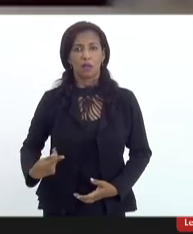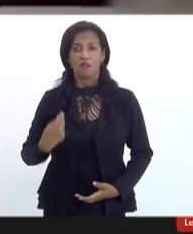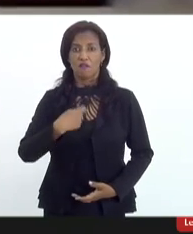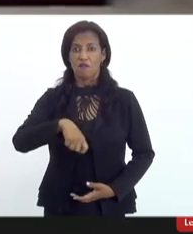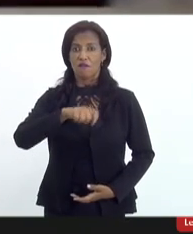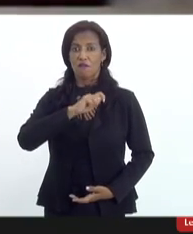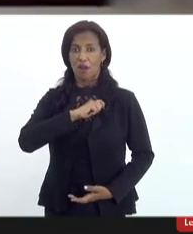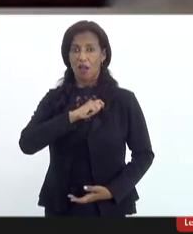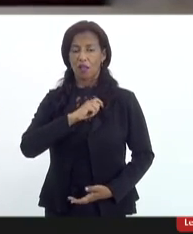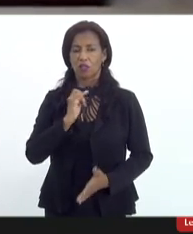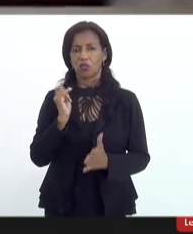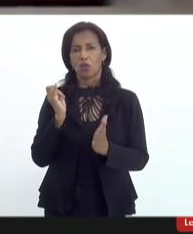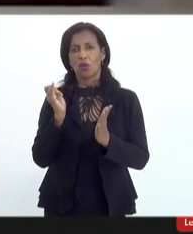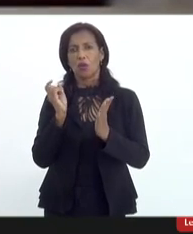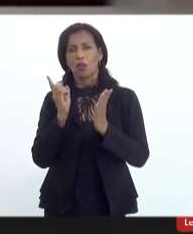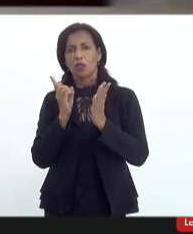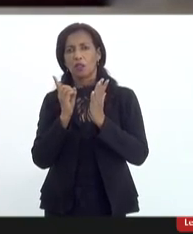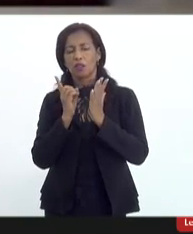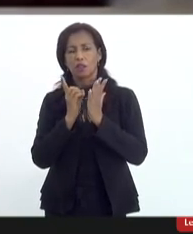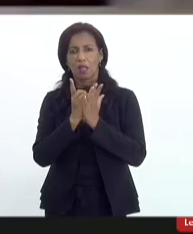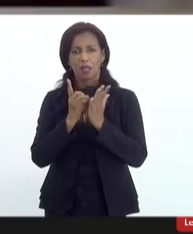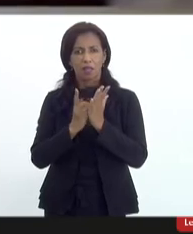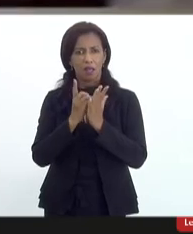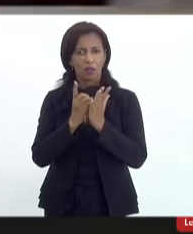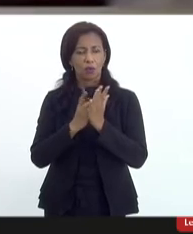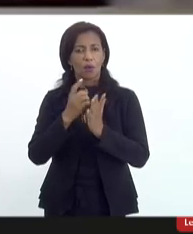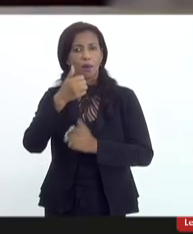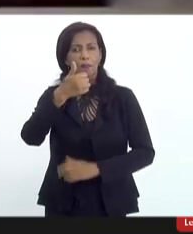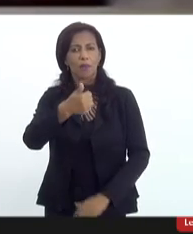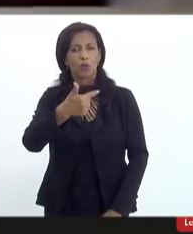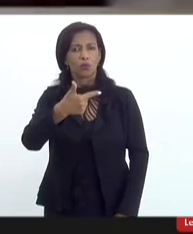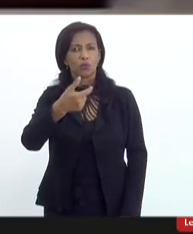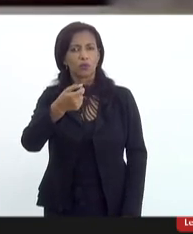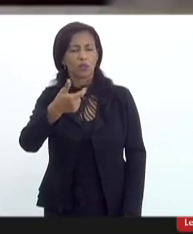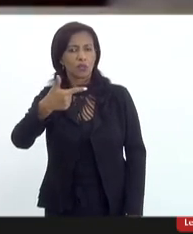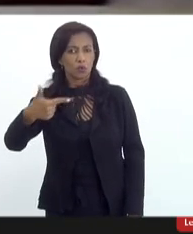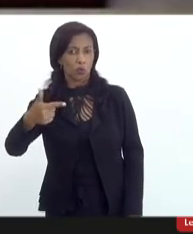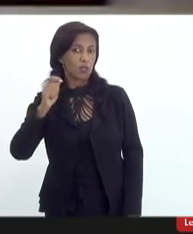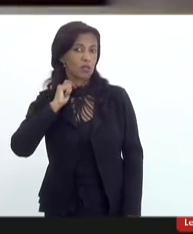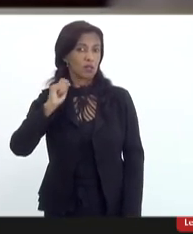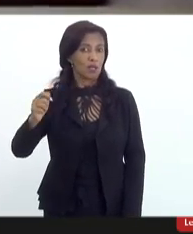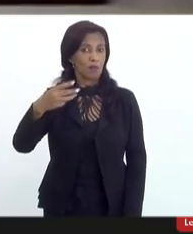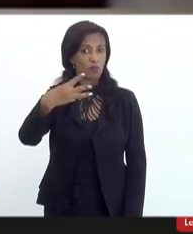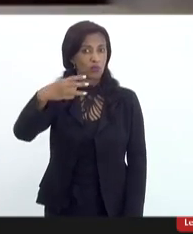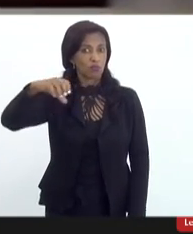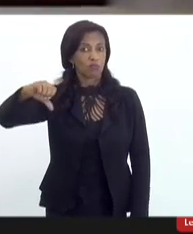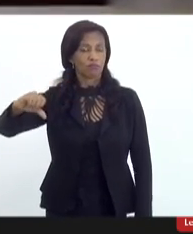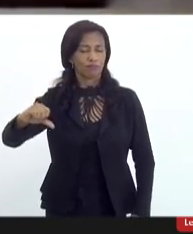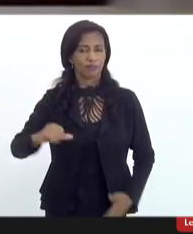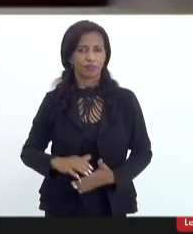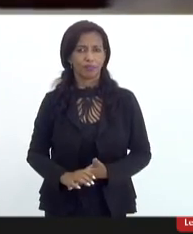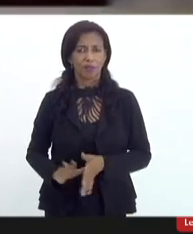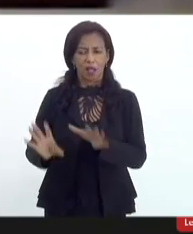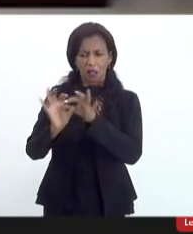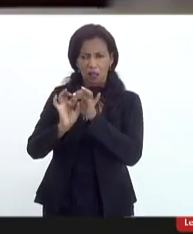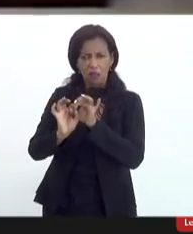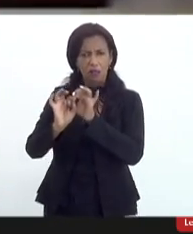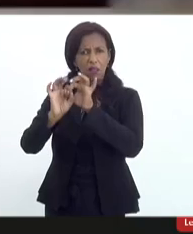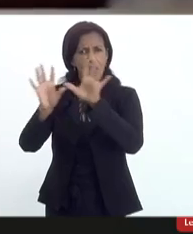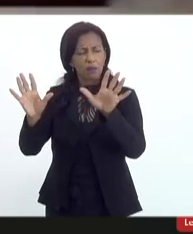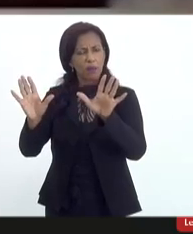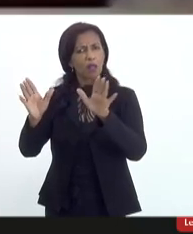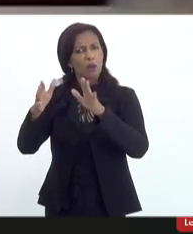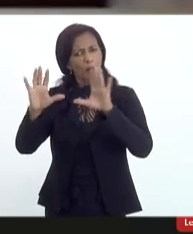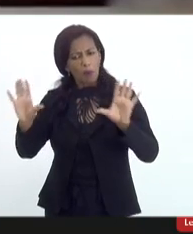Vargas publicou o decreto 1202, em abril de 39, liberando os